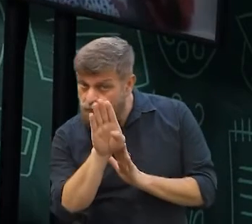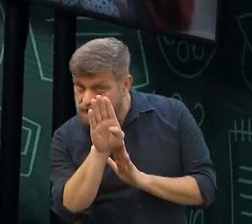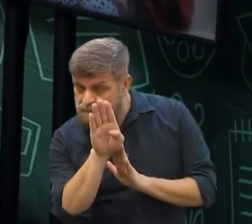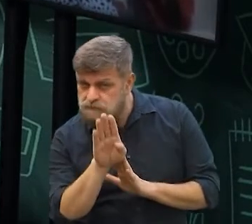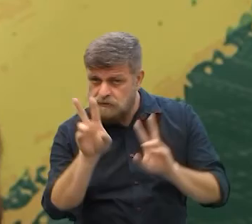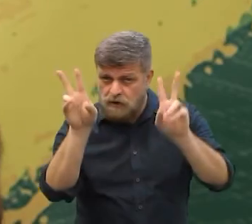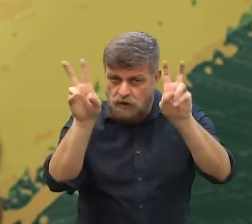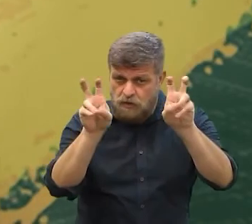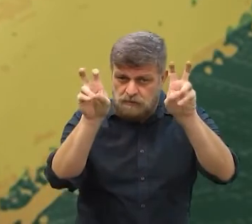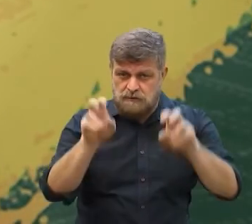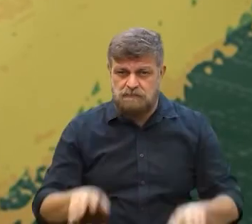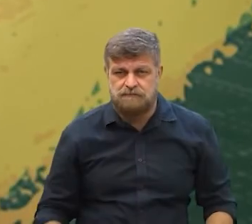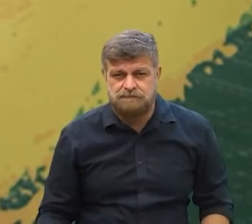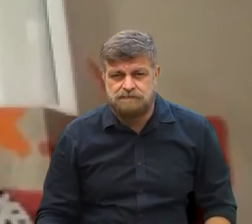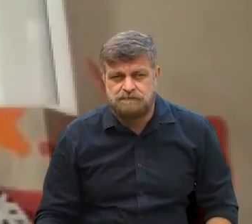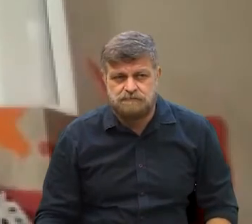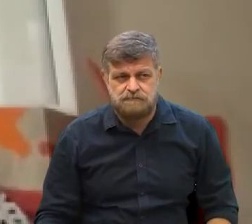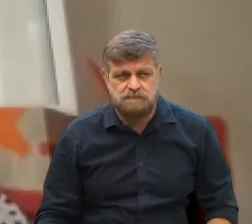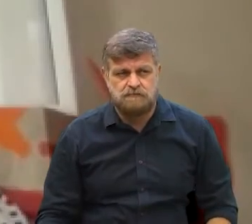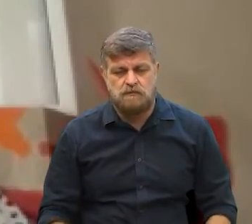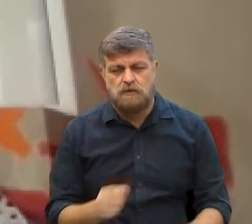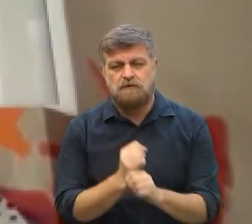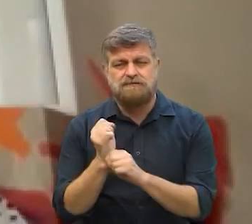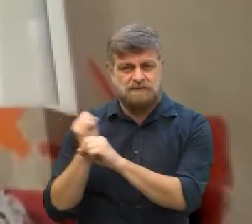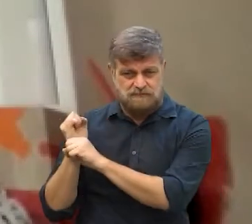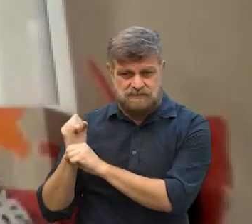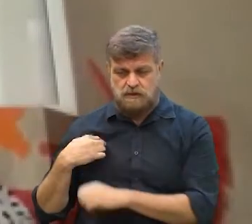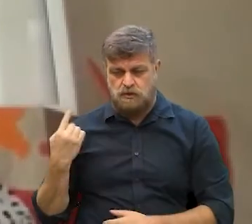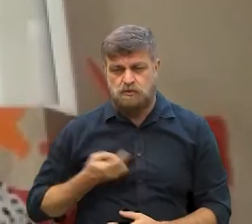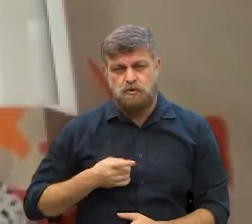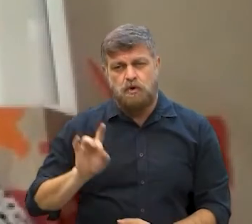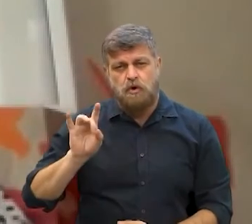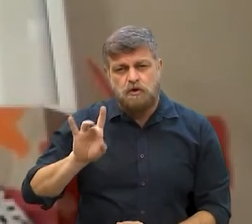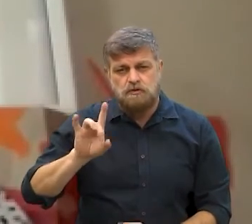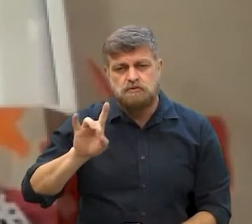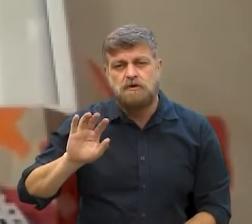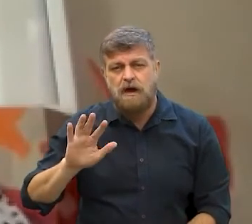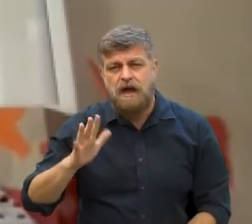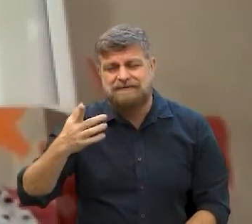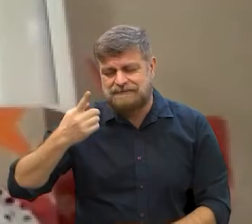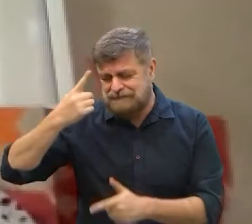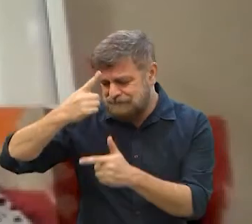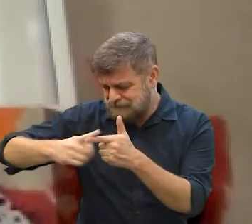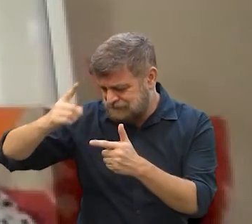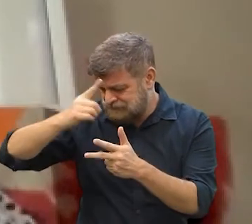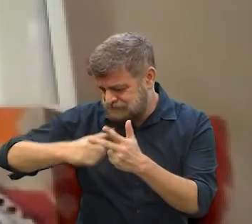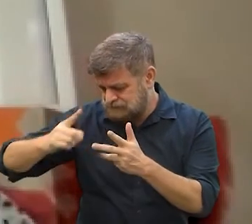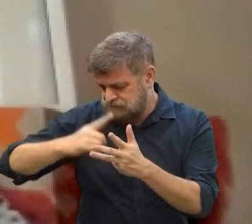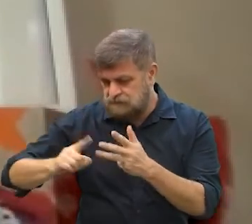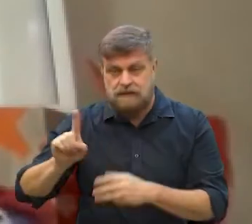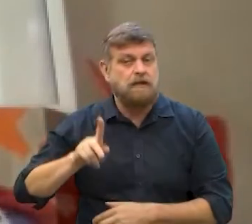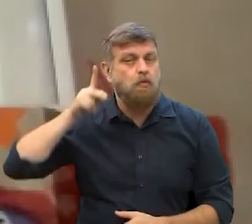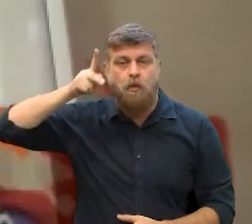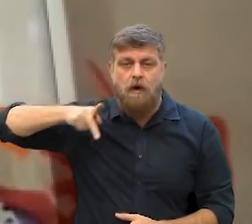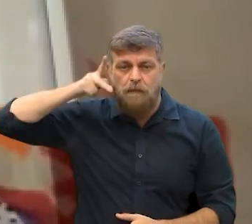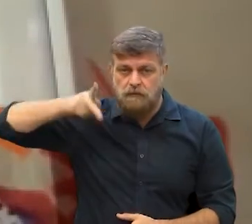nessa questão Nos últimos anos, nós só tivemos problemas, não com a